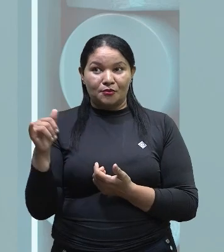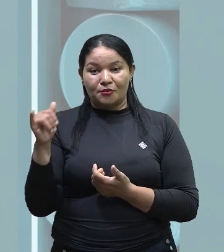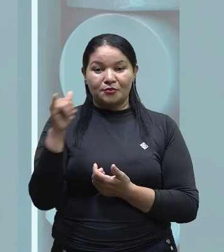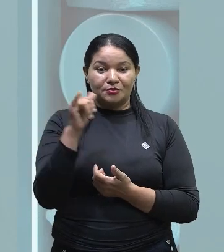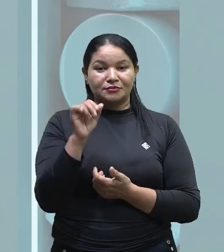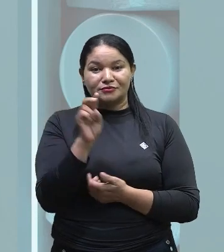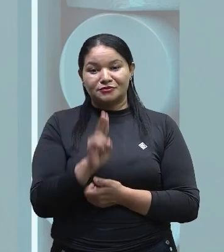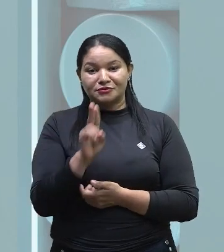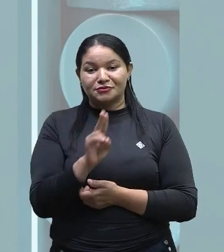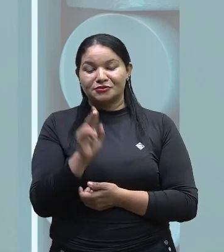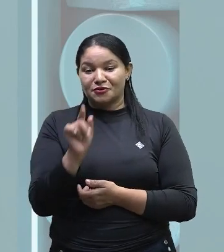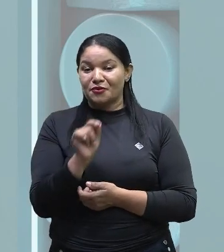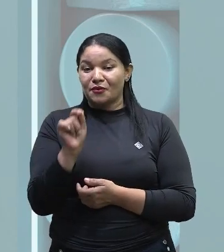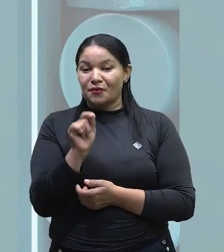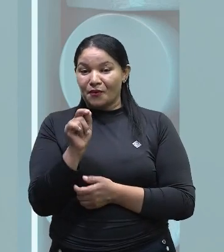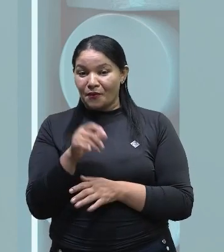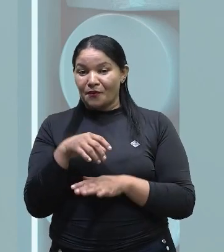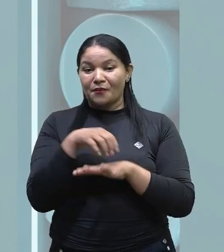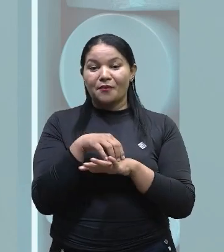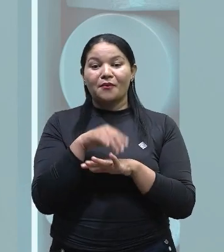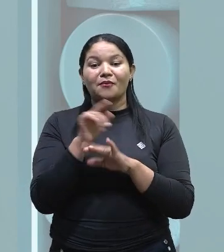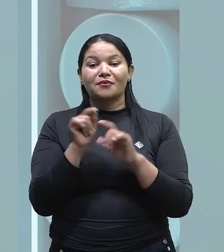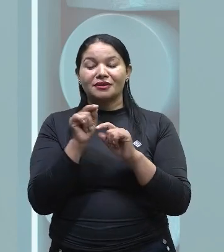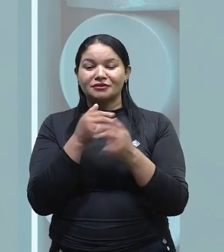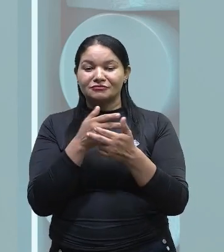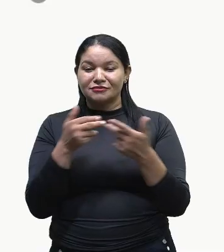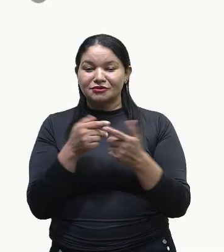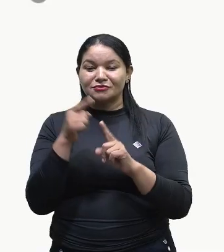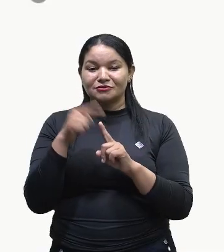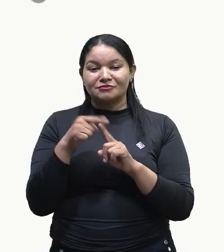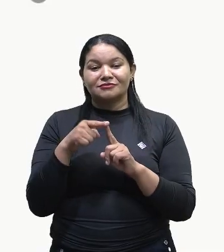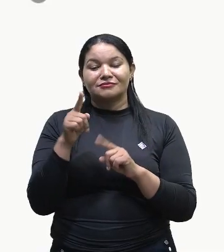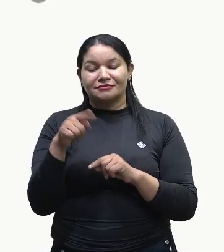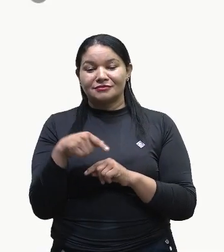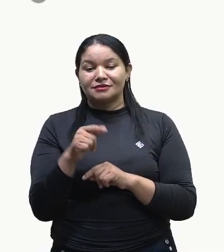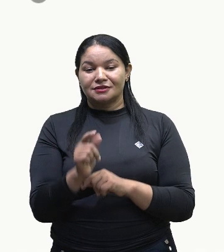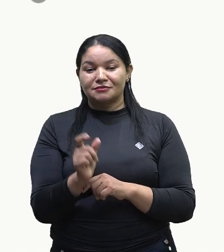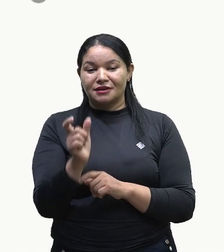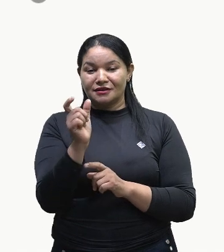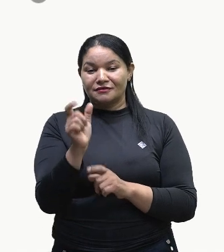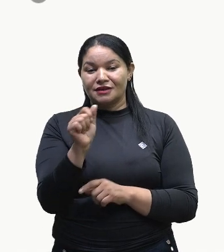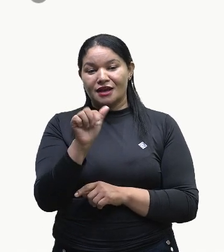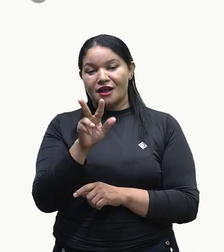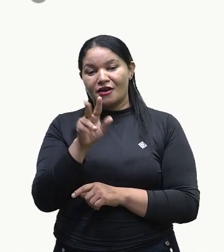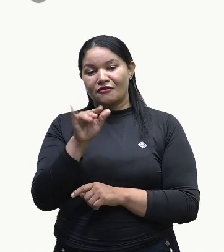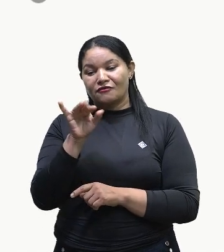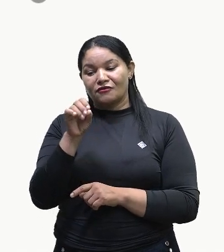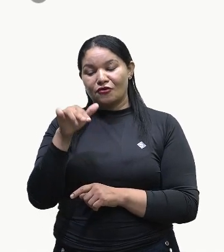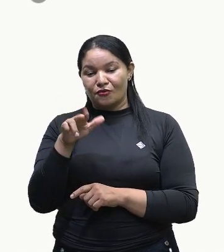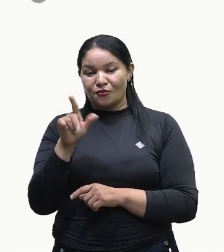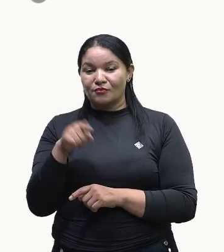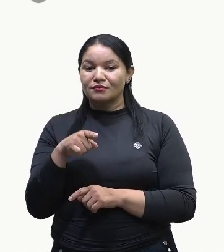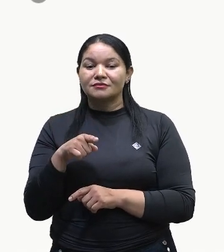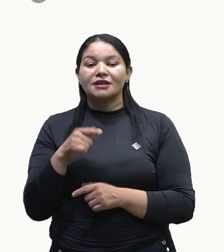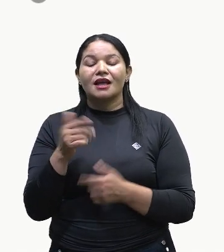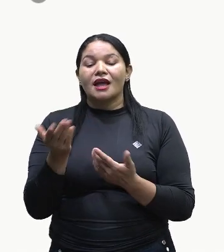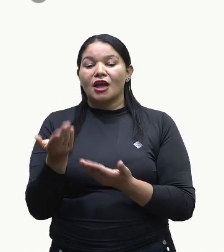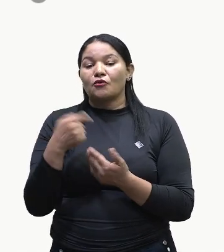ou seja, um meio de transporte aéreo, que é o avião. Então, o avião é um veículo